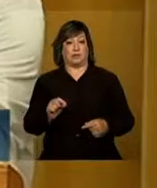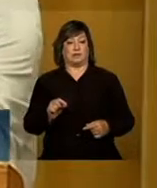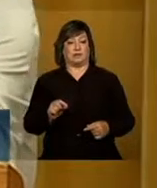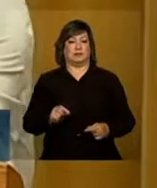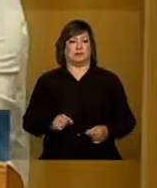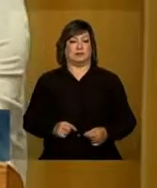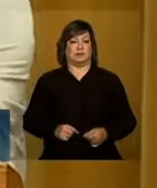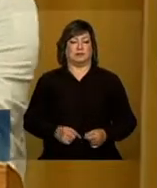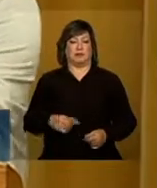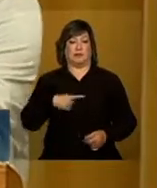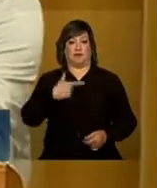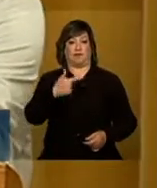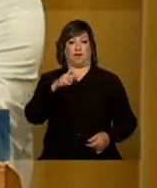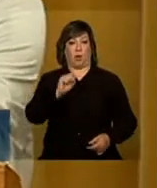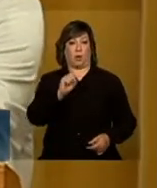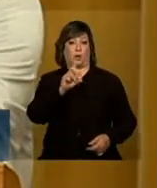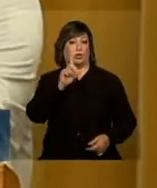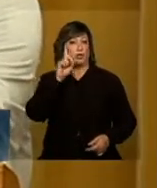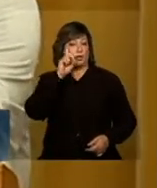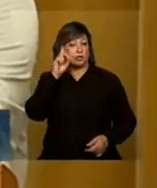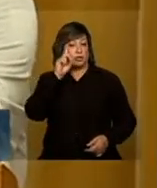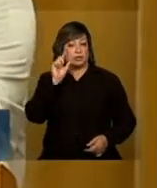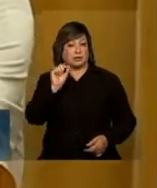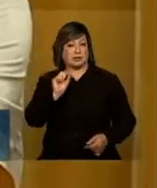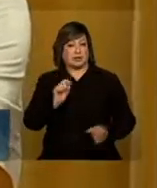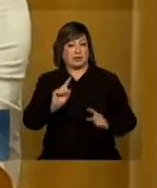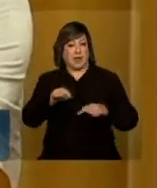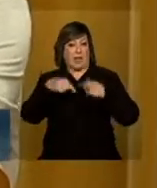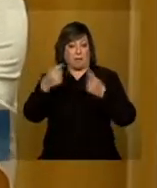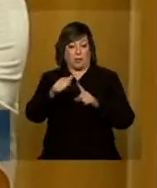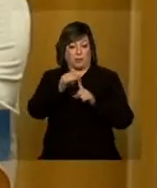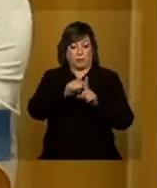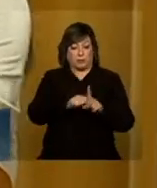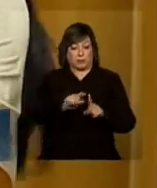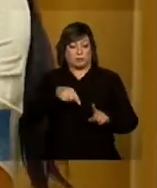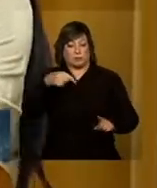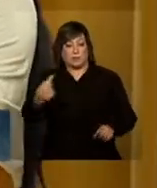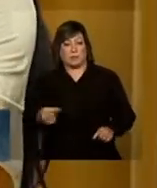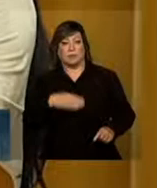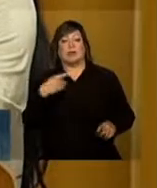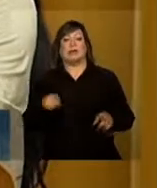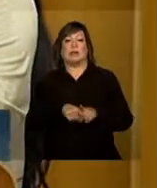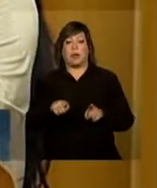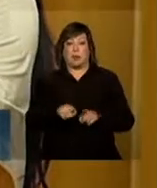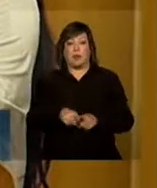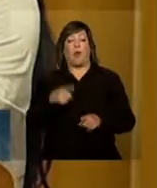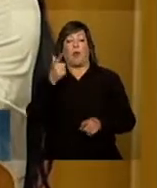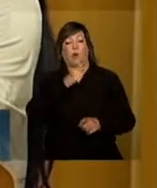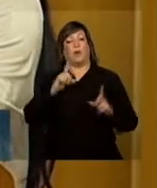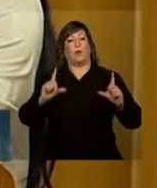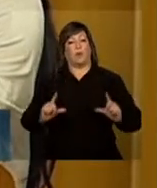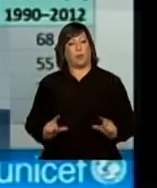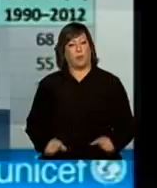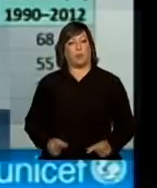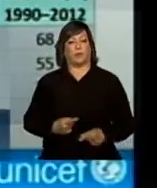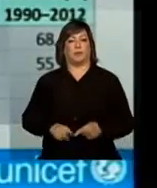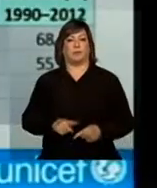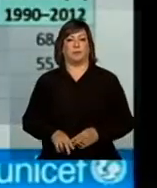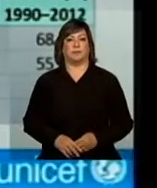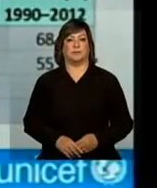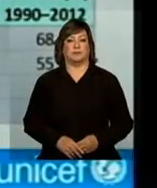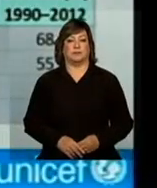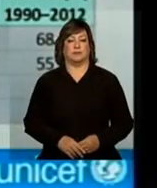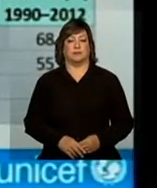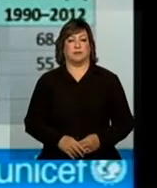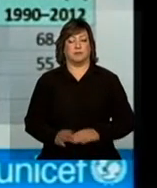pós-neonatal, que é depois dos 28 dias, mas que também ocorreram avanços. O próximo. Aqui, mais